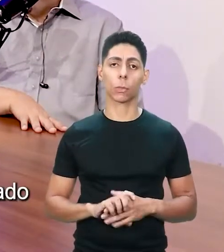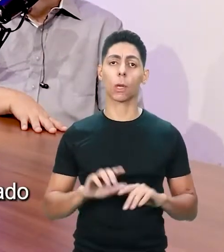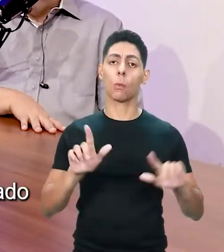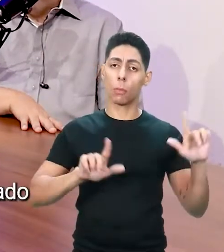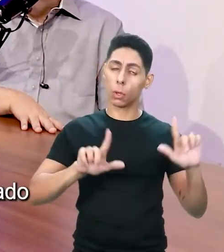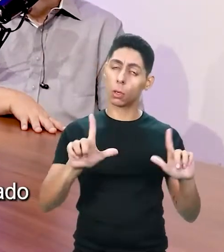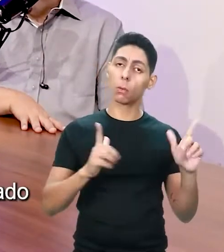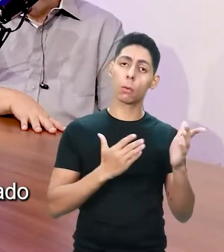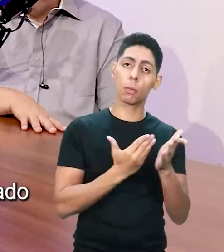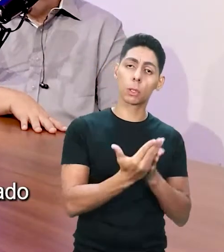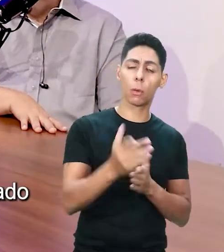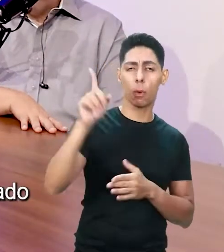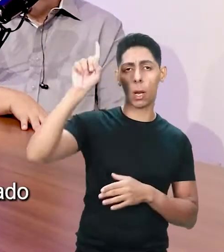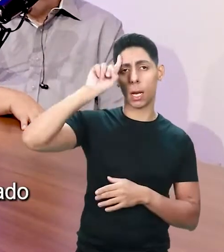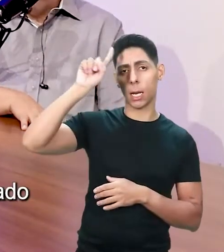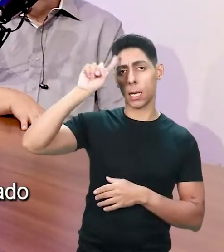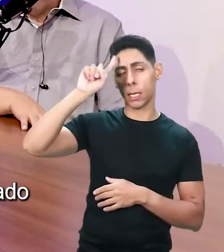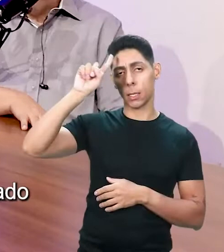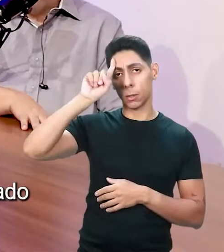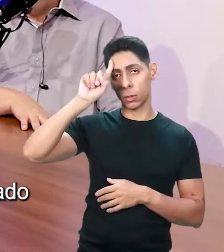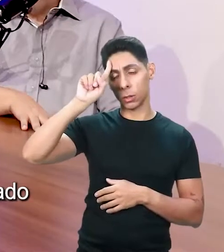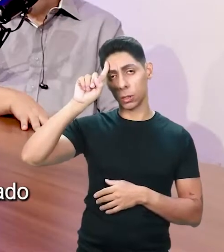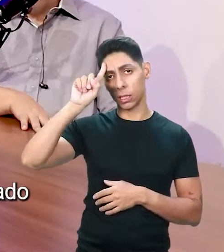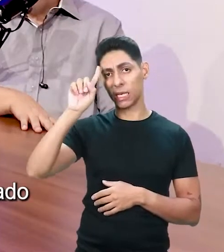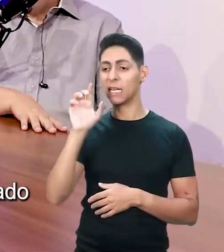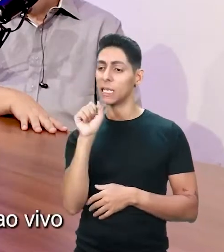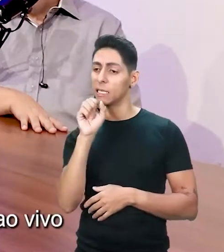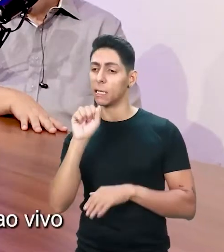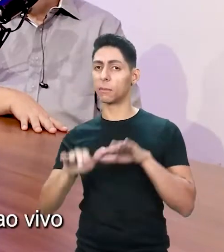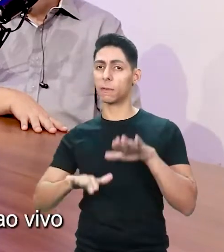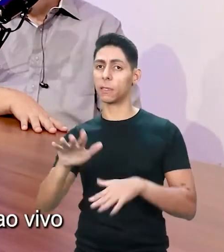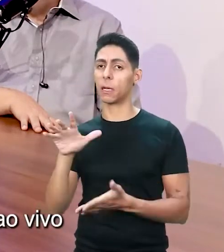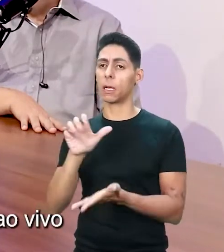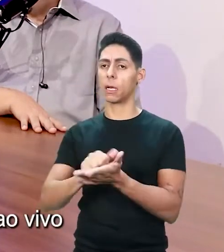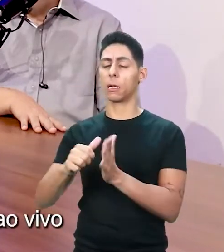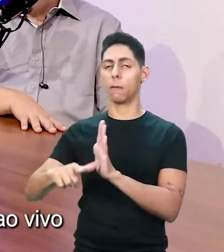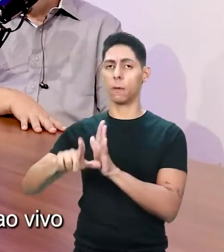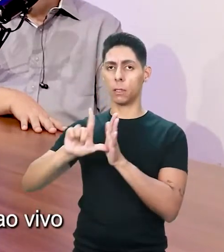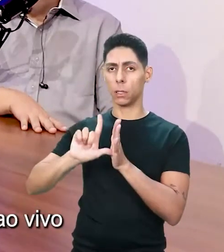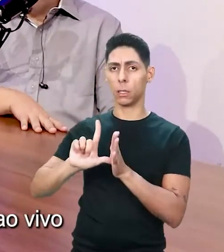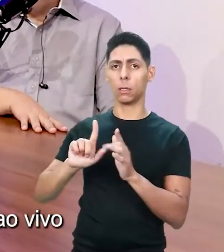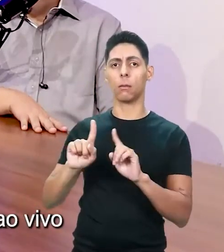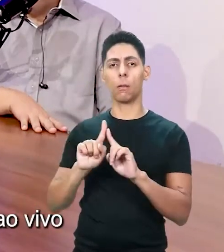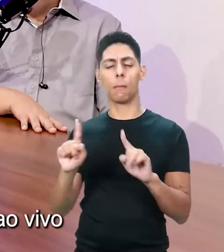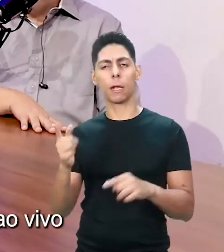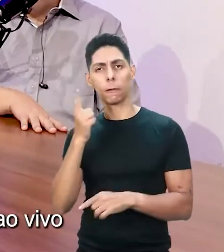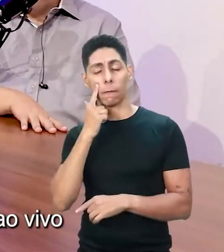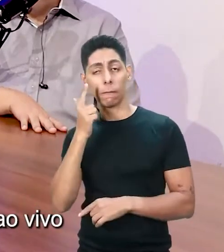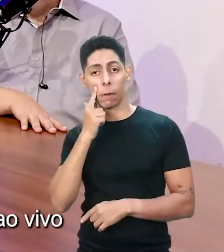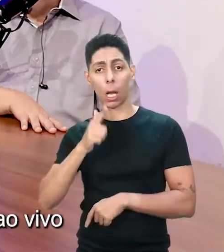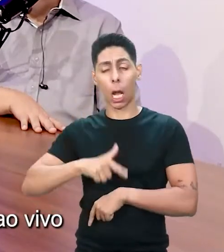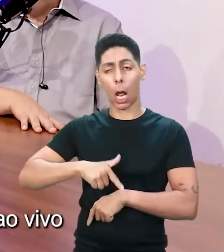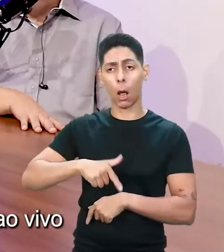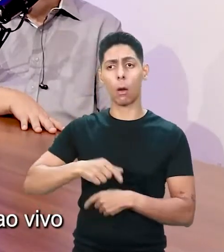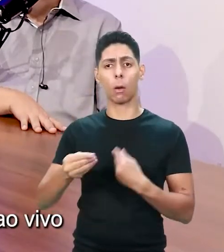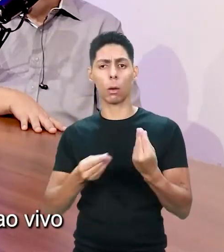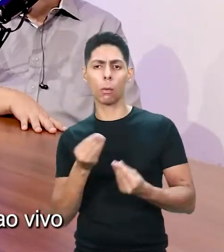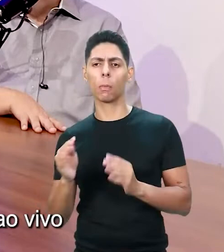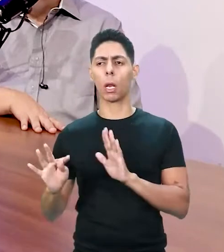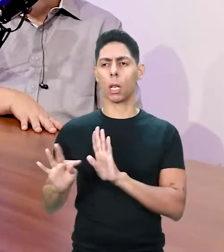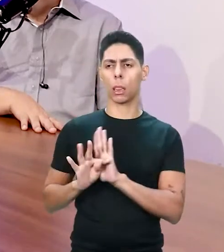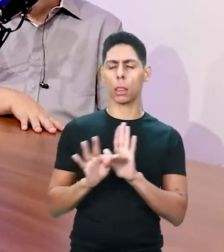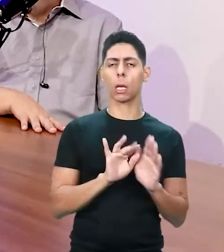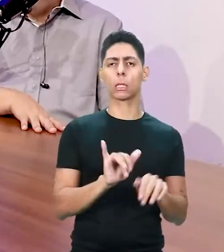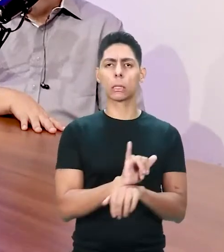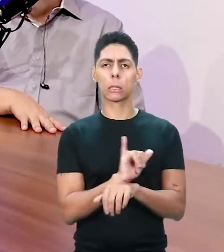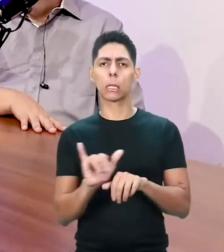era todos os dias. E sábado eu deixava pré-gravado, mas dando a hora certa, com uma técnica que parecia até que